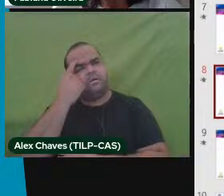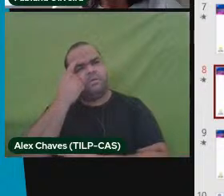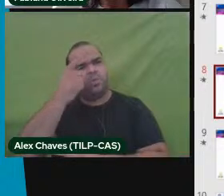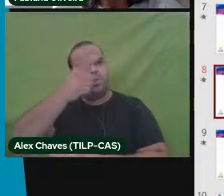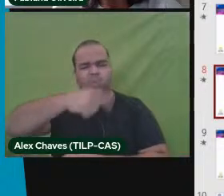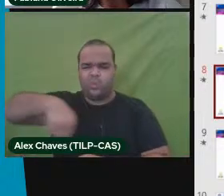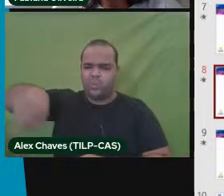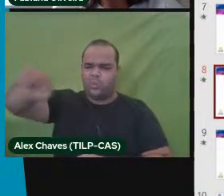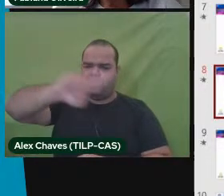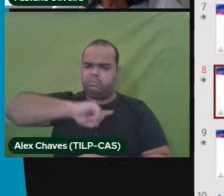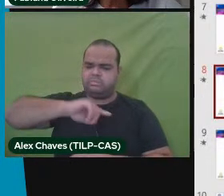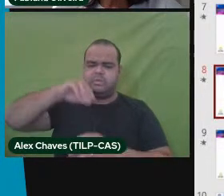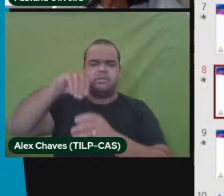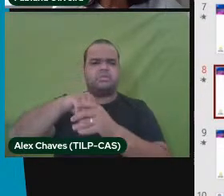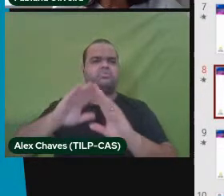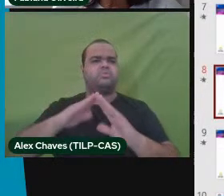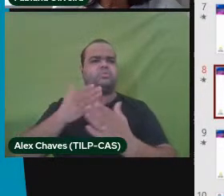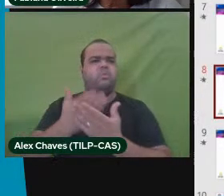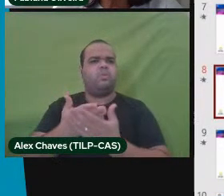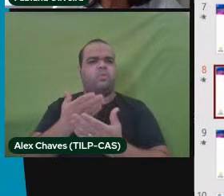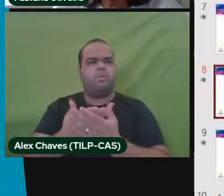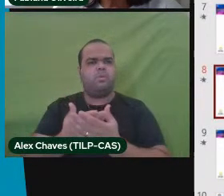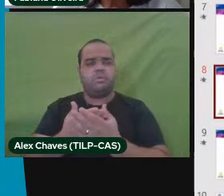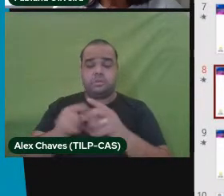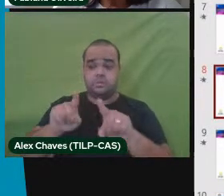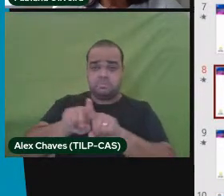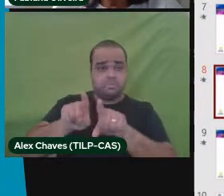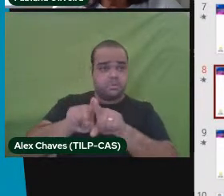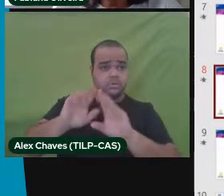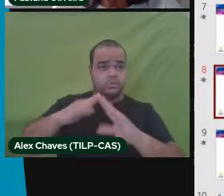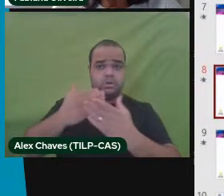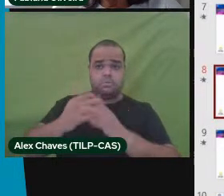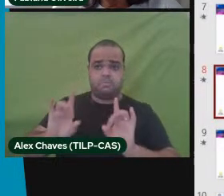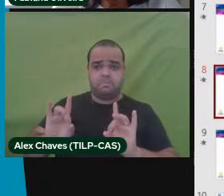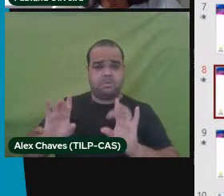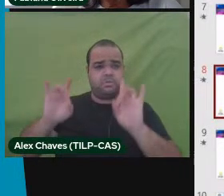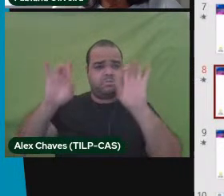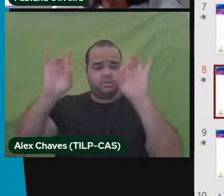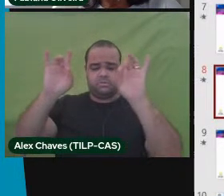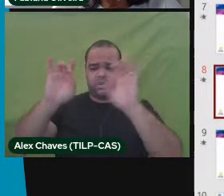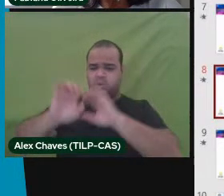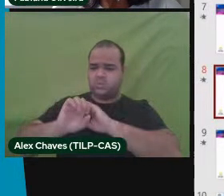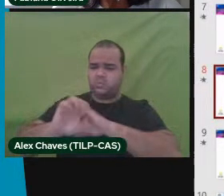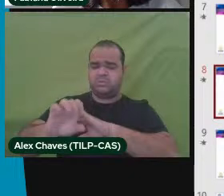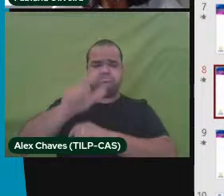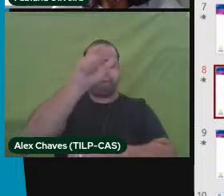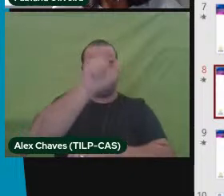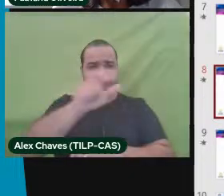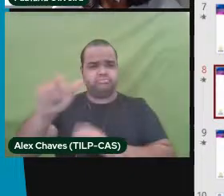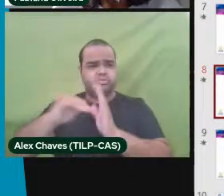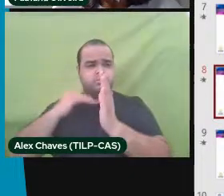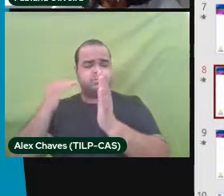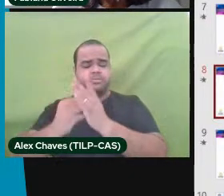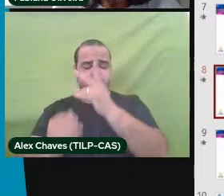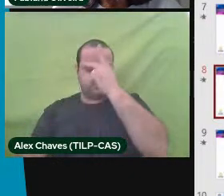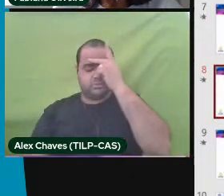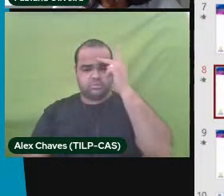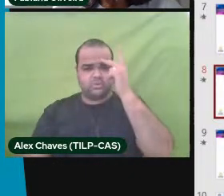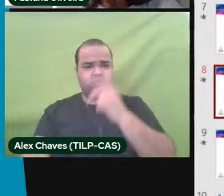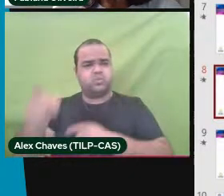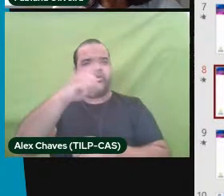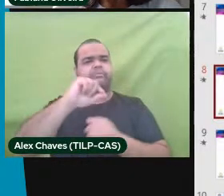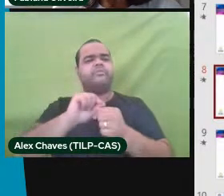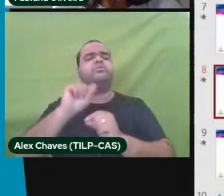na escola comum e na escola especial, na educação de todas as pessoas?